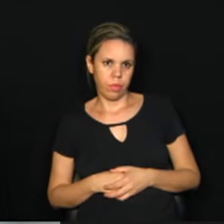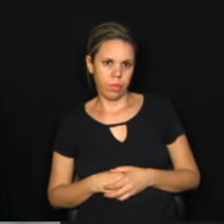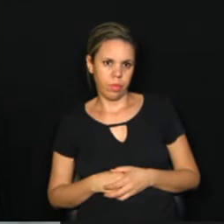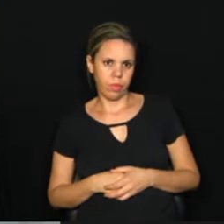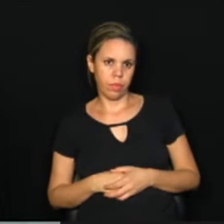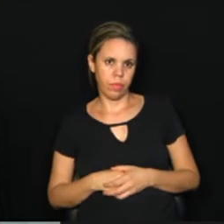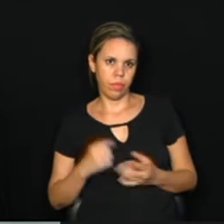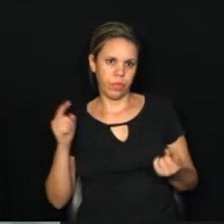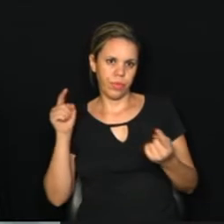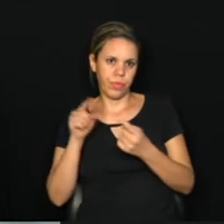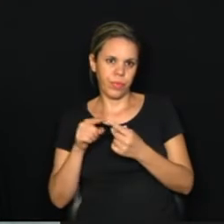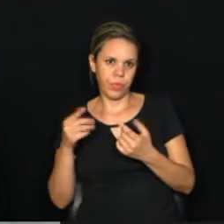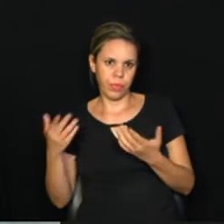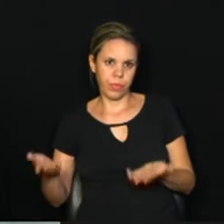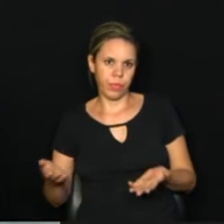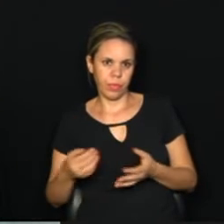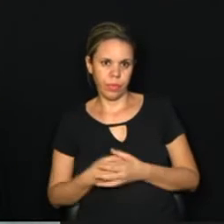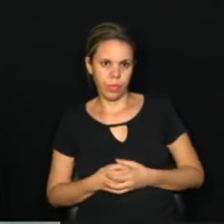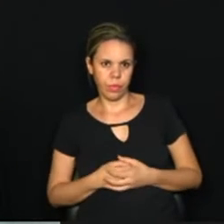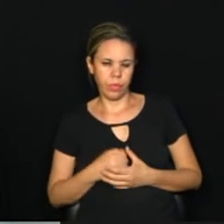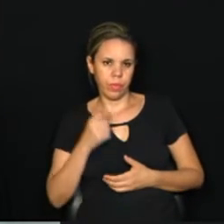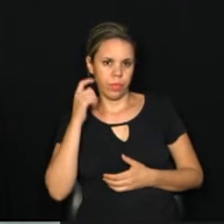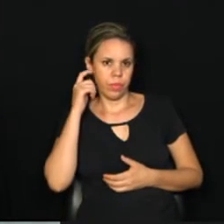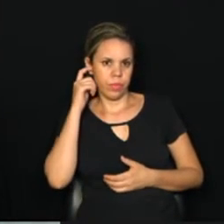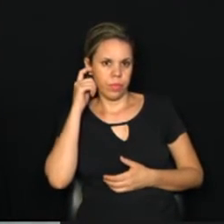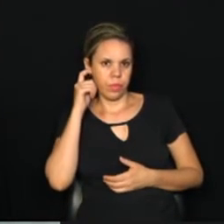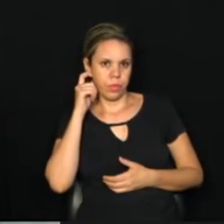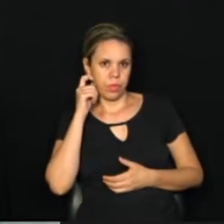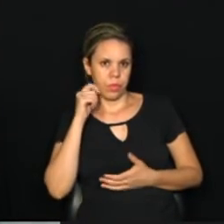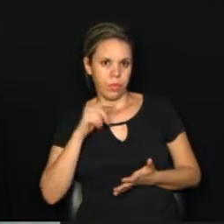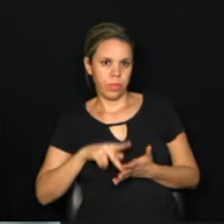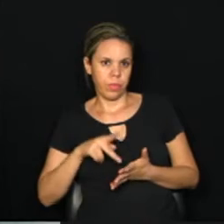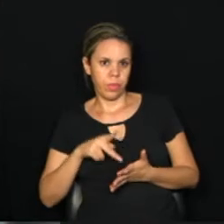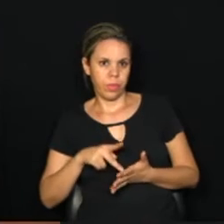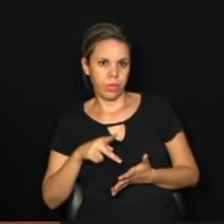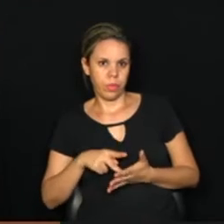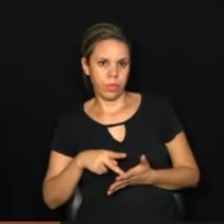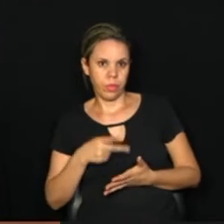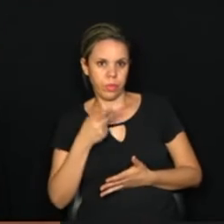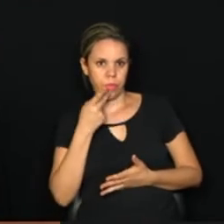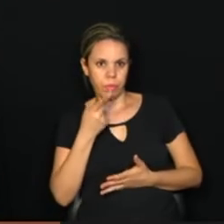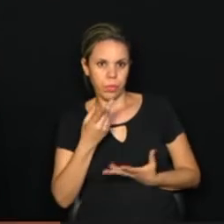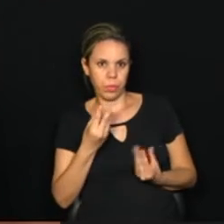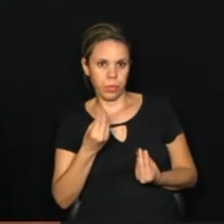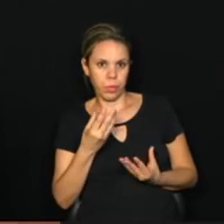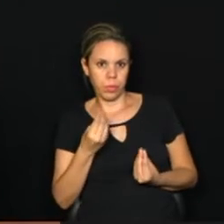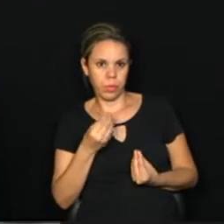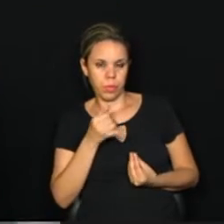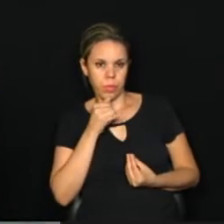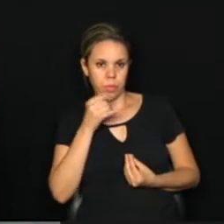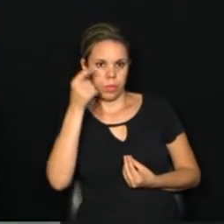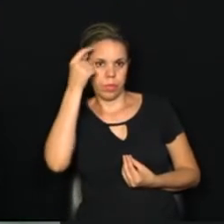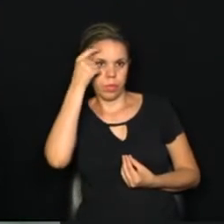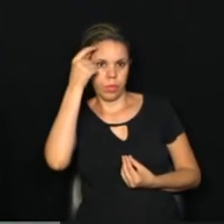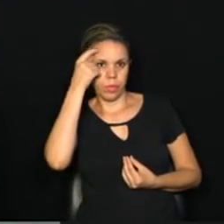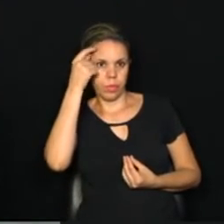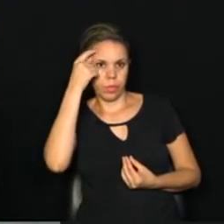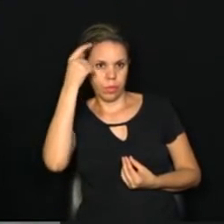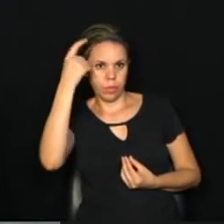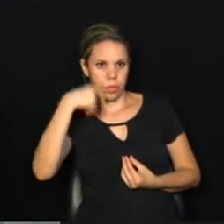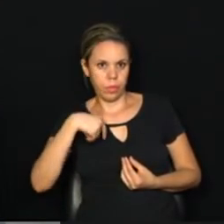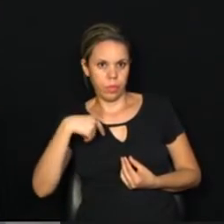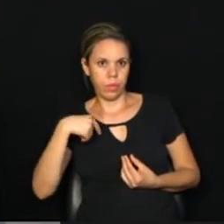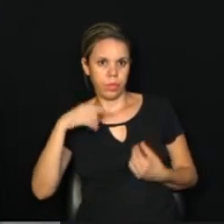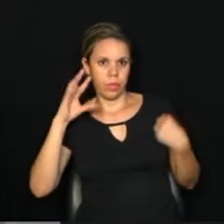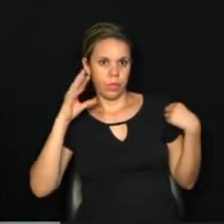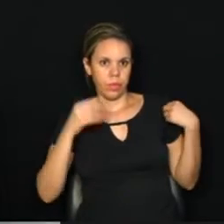Nosso objetivo na verdade, assim, fala-se muito em conscientização, mas eu entendo